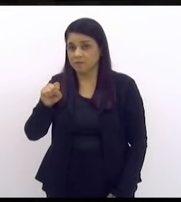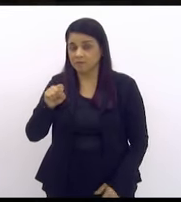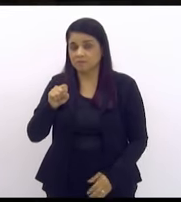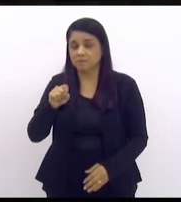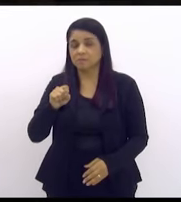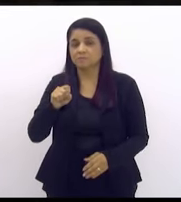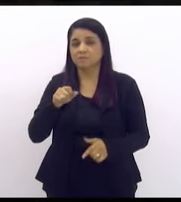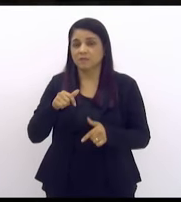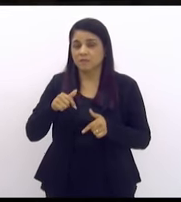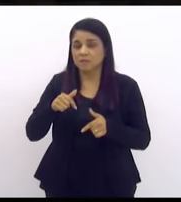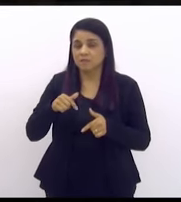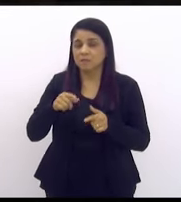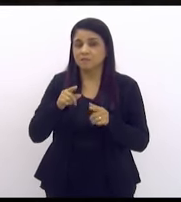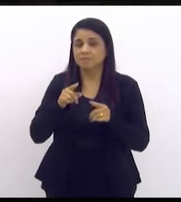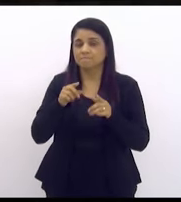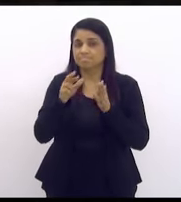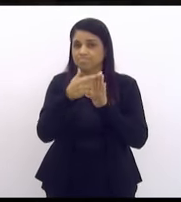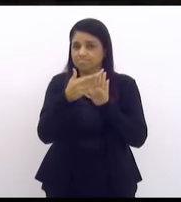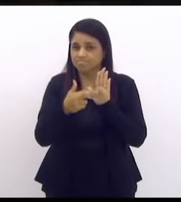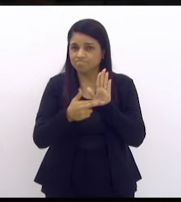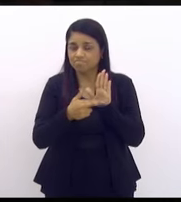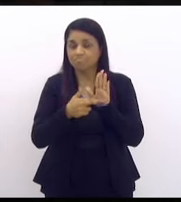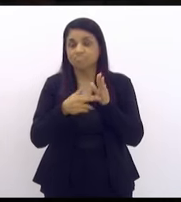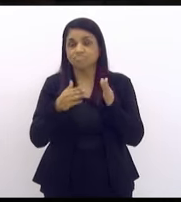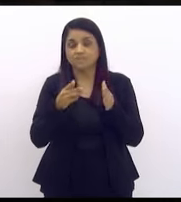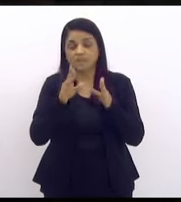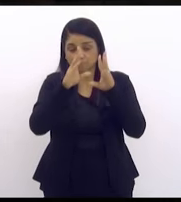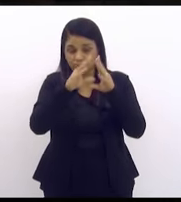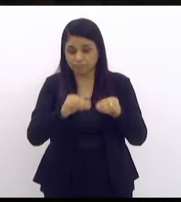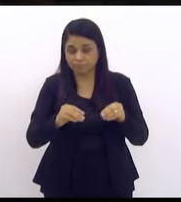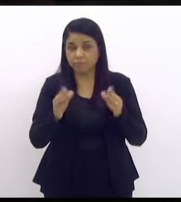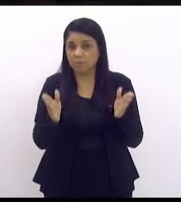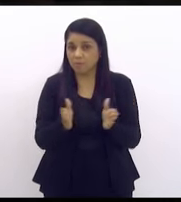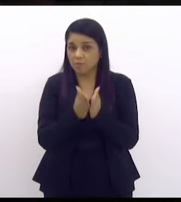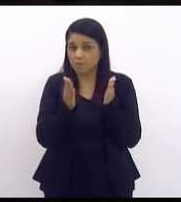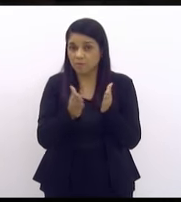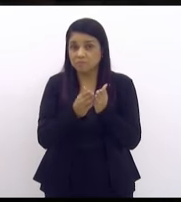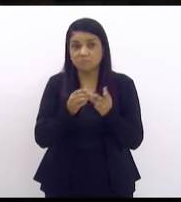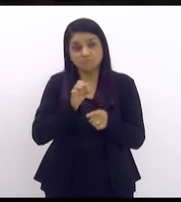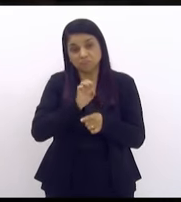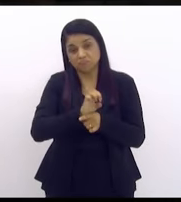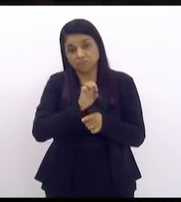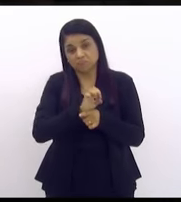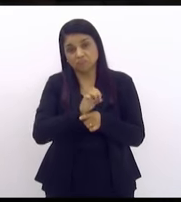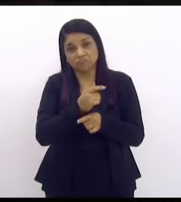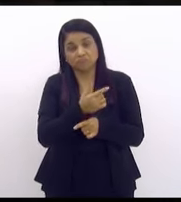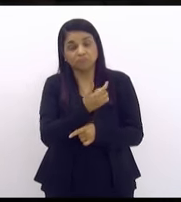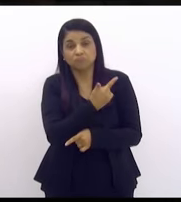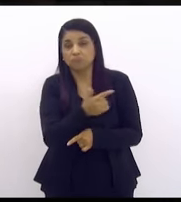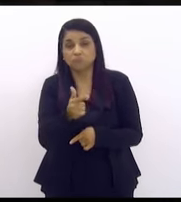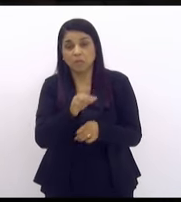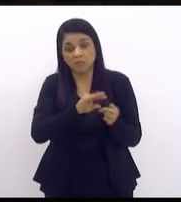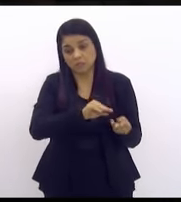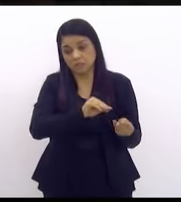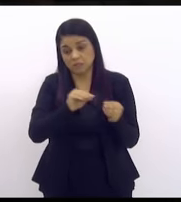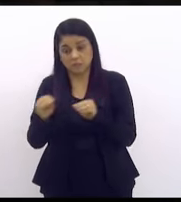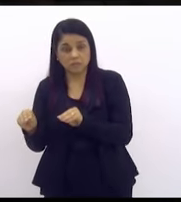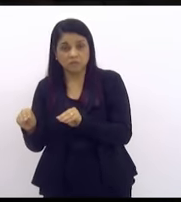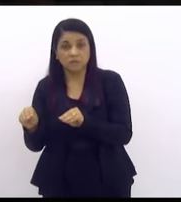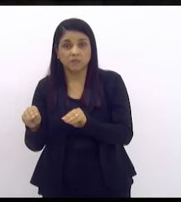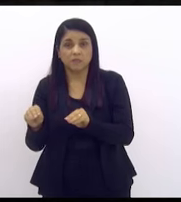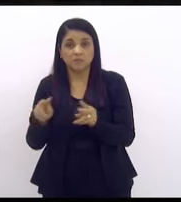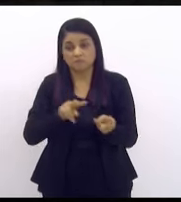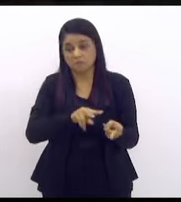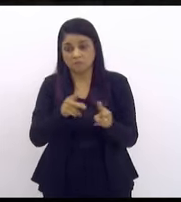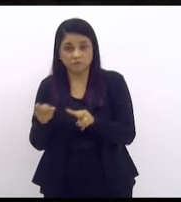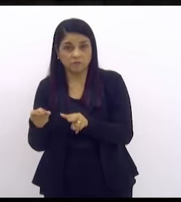suas missões, o enfrentamento, a erradicação da pobreza, se o Estado do Rio de Janeiro não tem nenhum programa de transferência de renda. Chegou e falou,